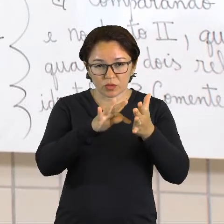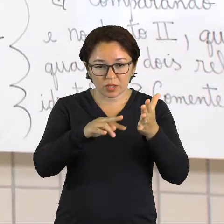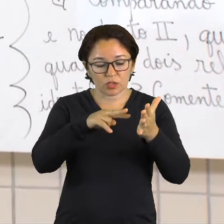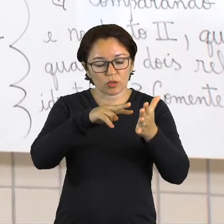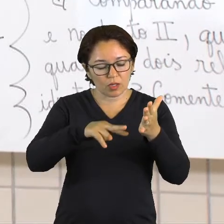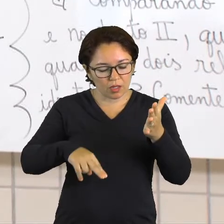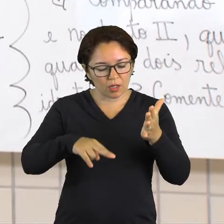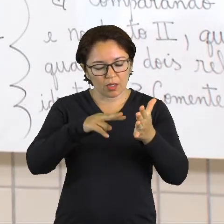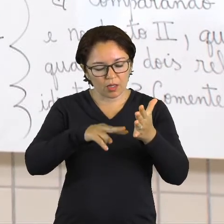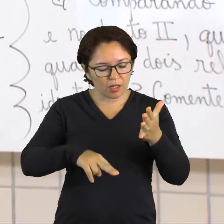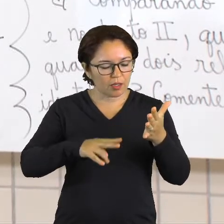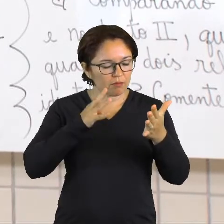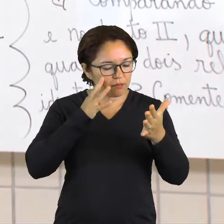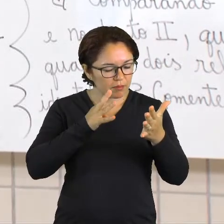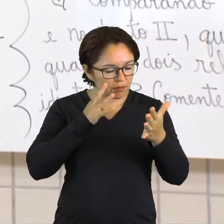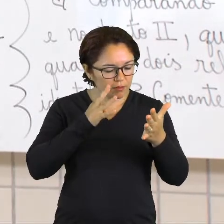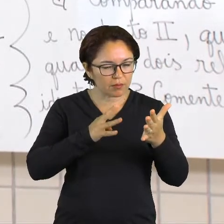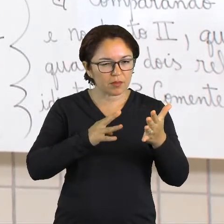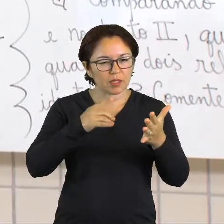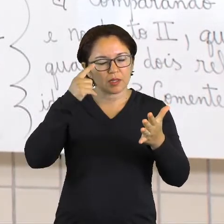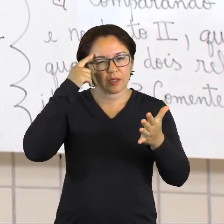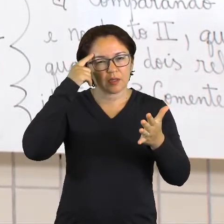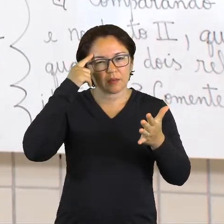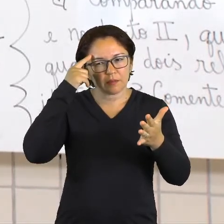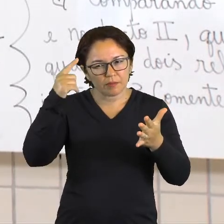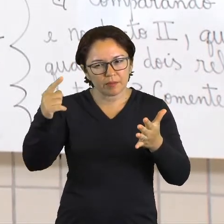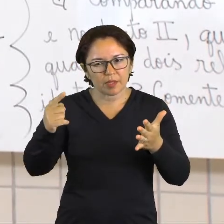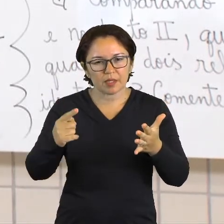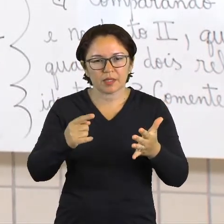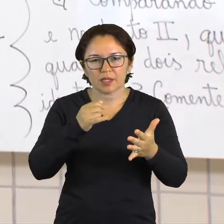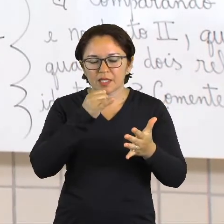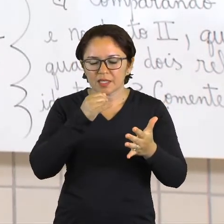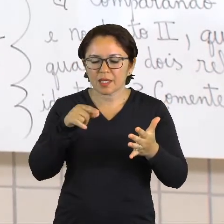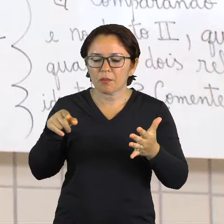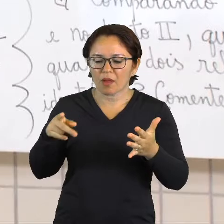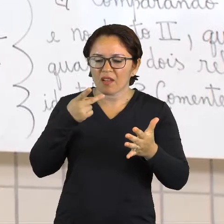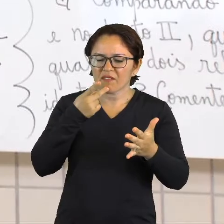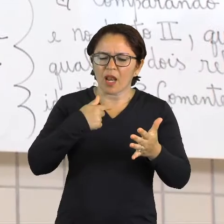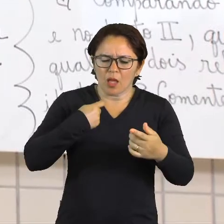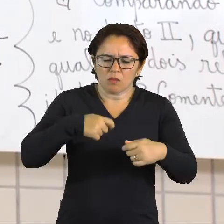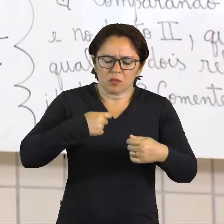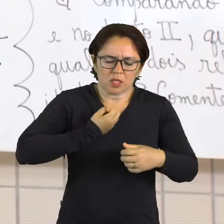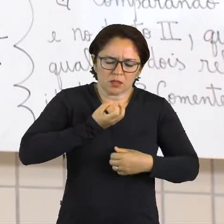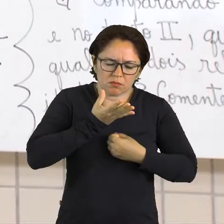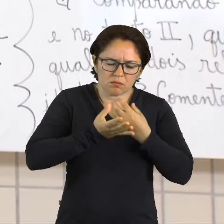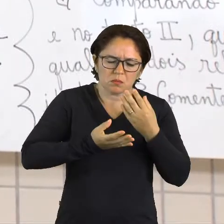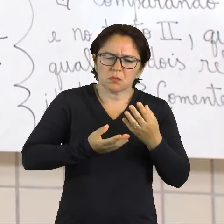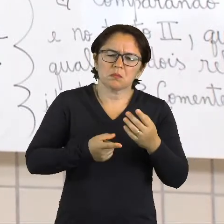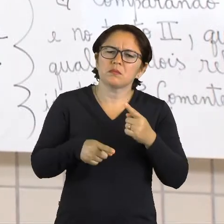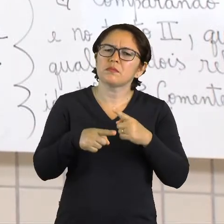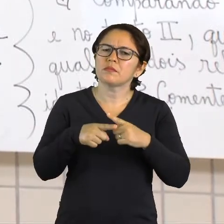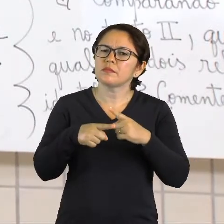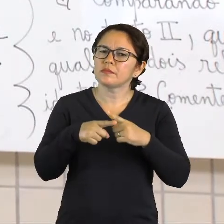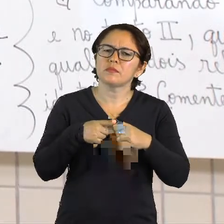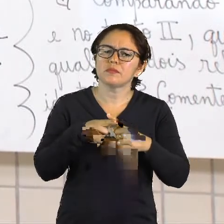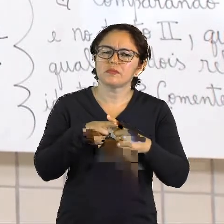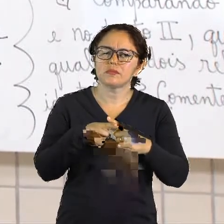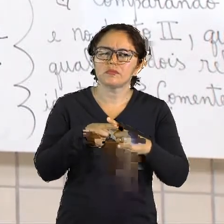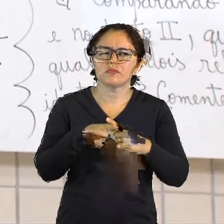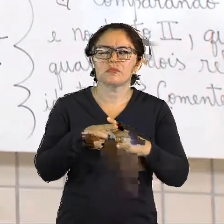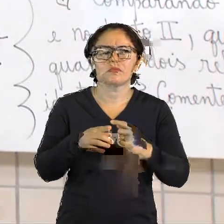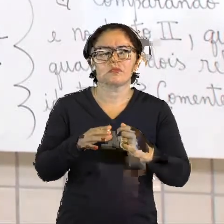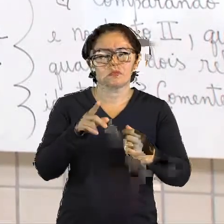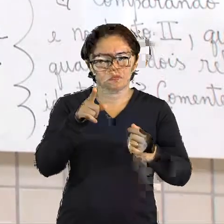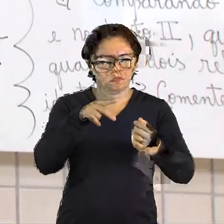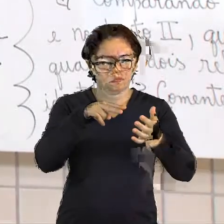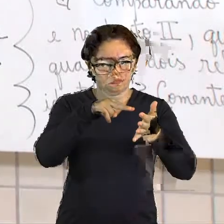resposta opinativa sobre por que ela fala que tem essa necessidade de desabafar tudo que está preso no peito. Certamente, quando